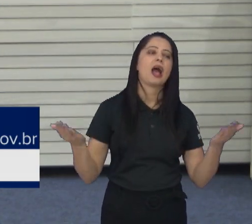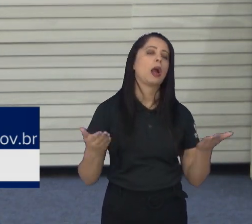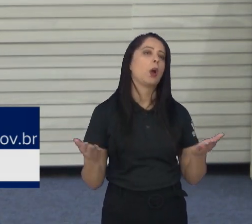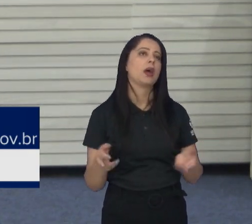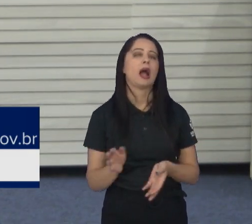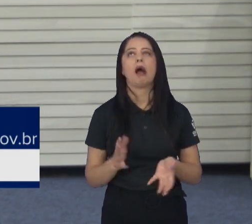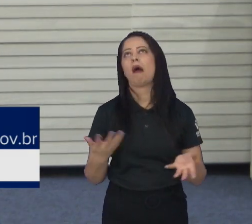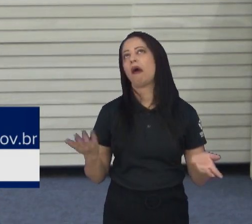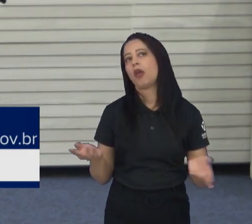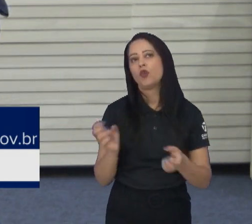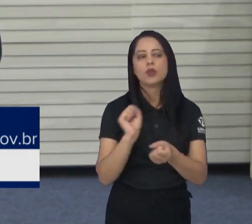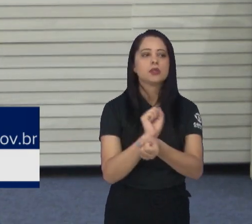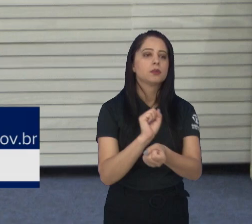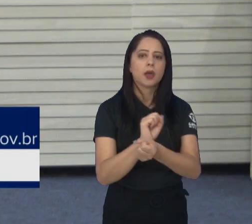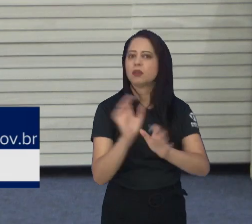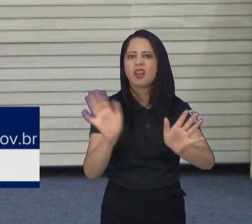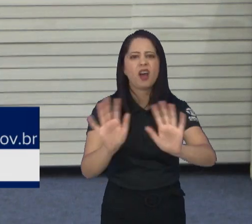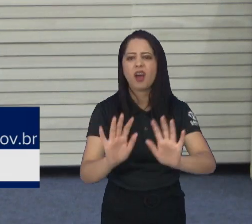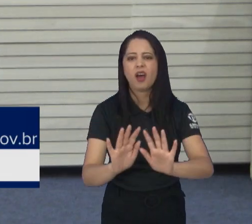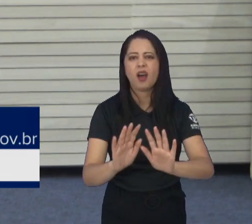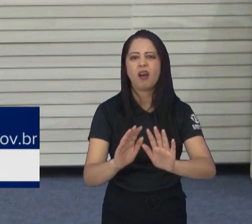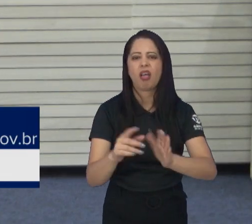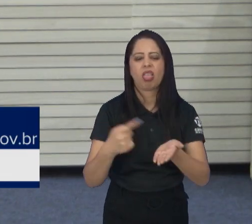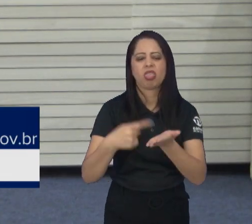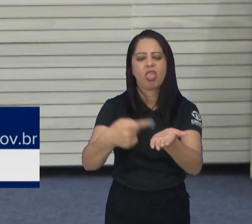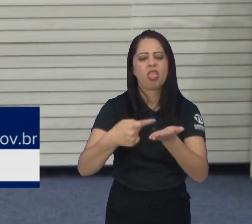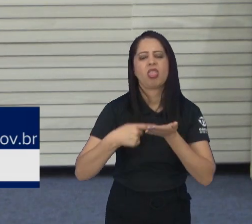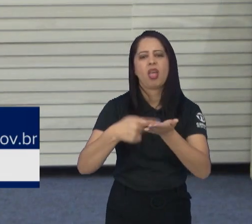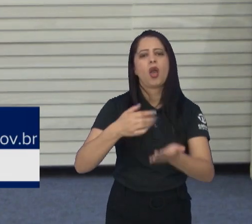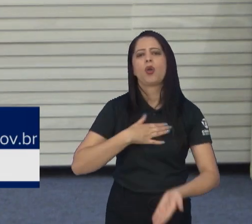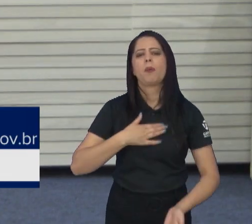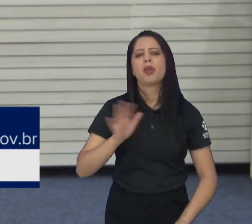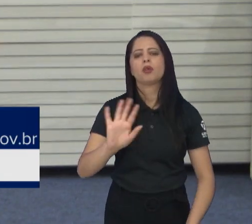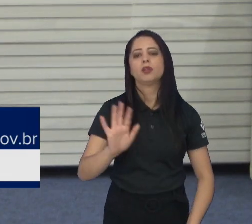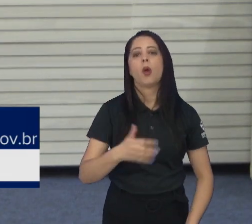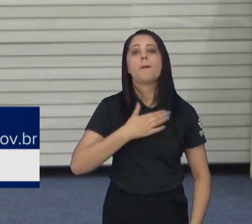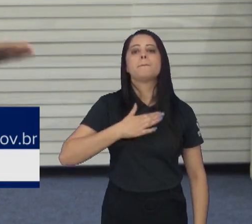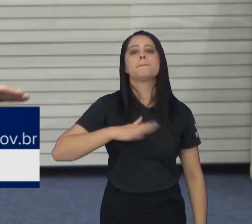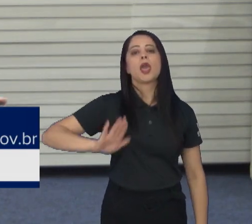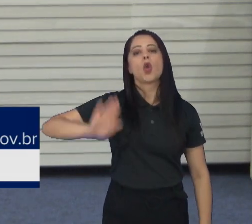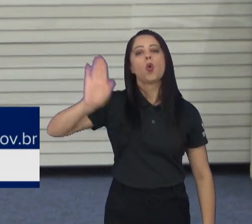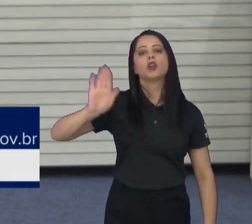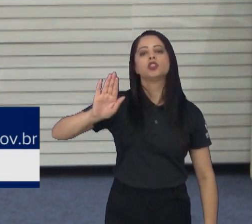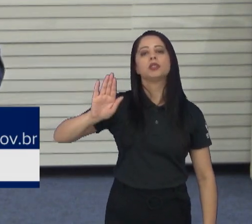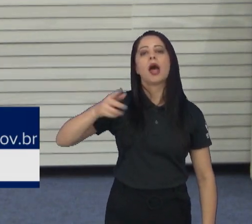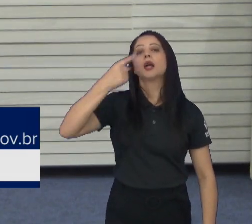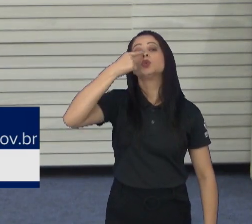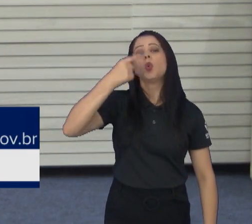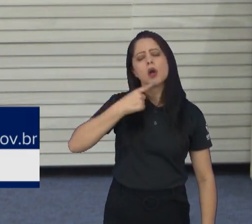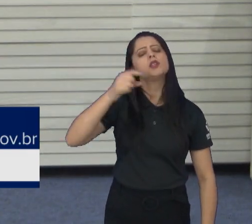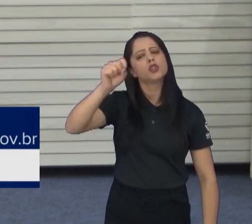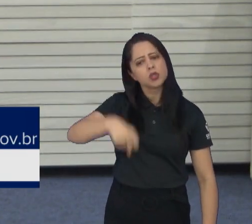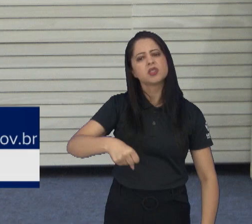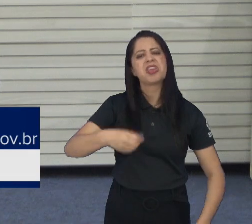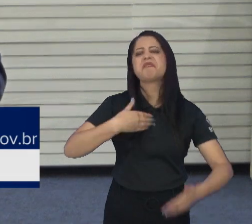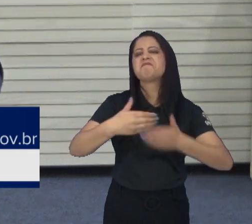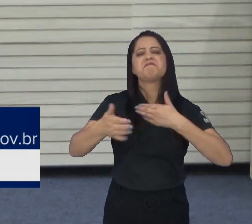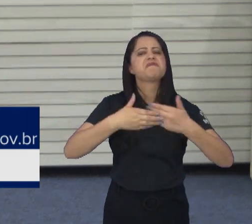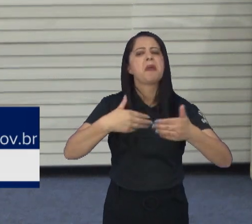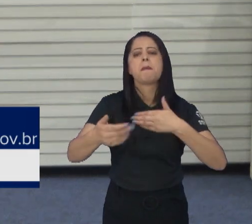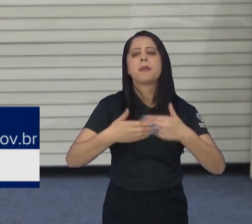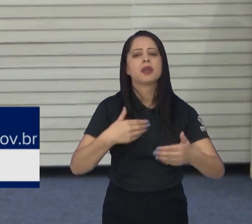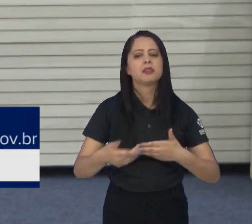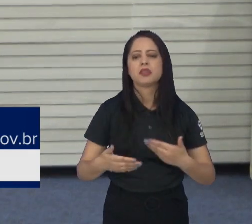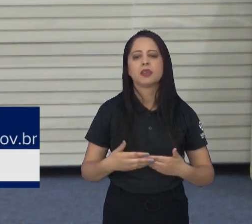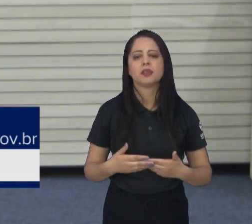esperar, eu vou tentar, eu não tenho que negociar nada comigo. O meu candidato a prefeito é o Anderson e pronto, acabou. Independente de qualquer coisa.